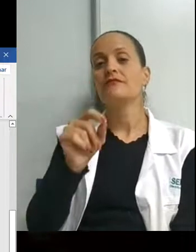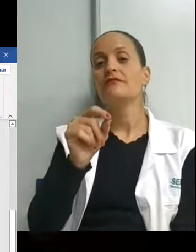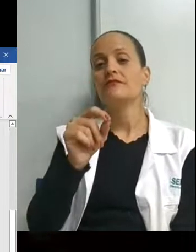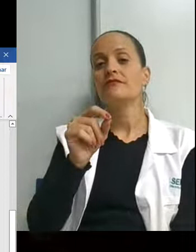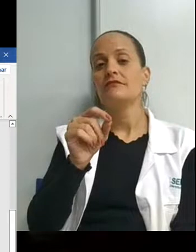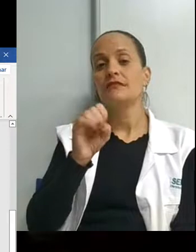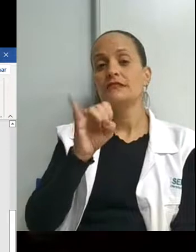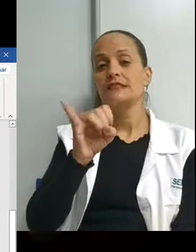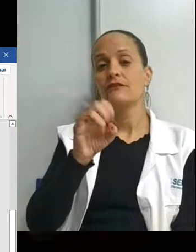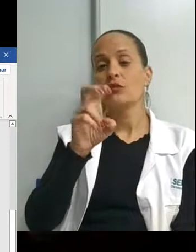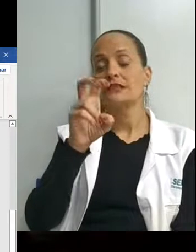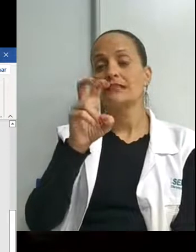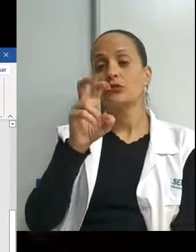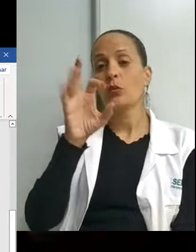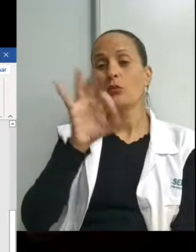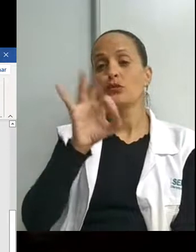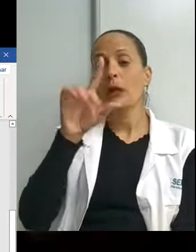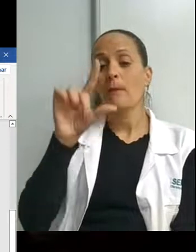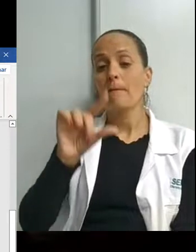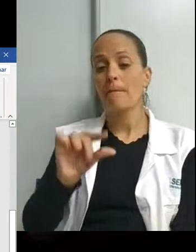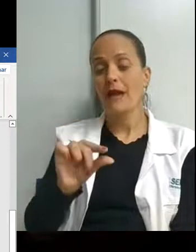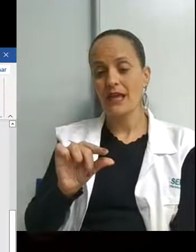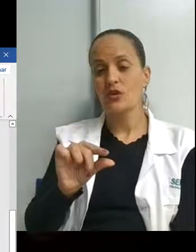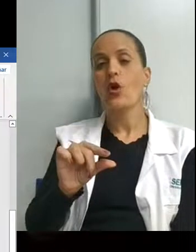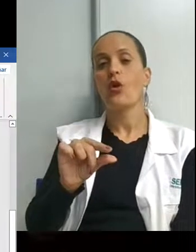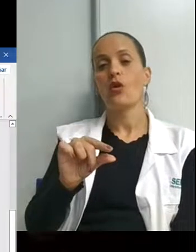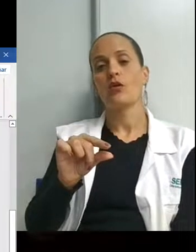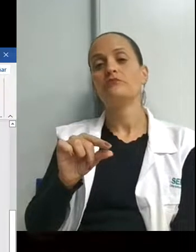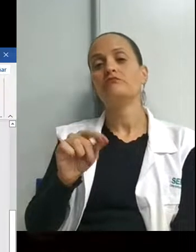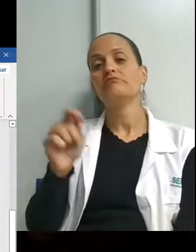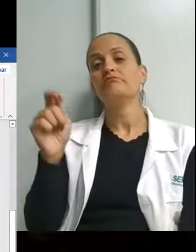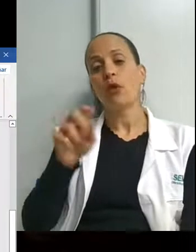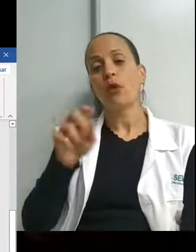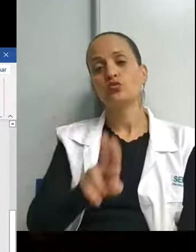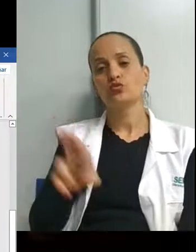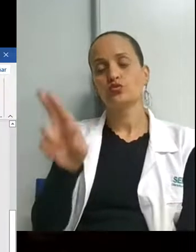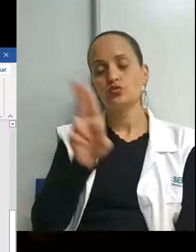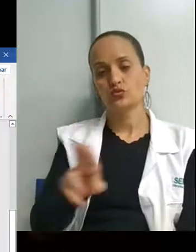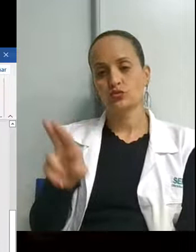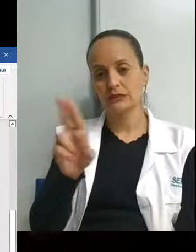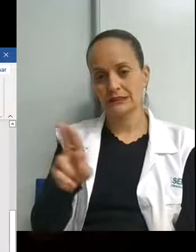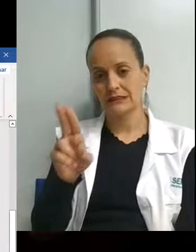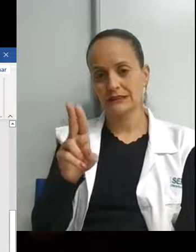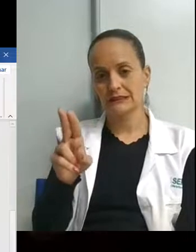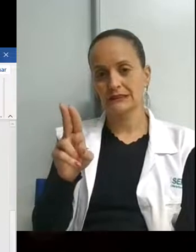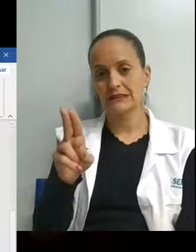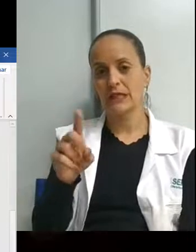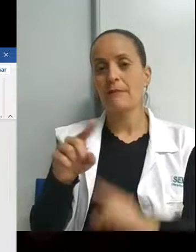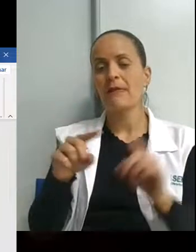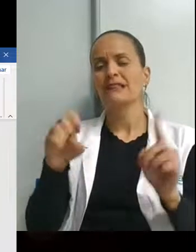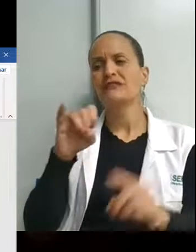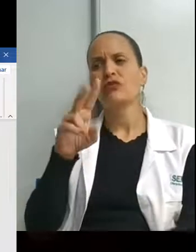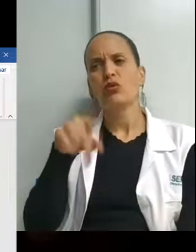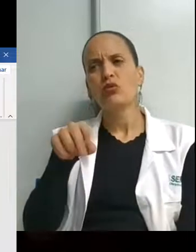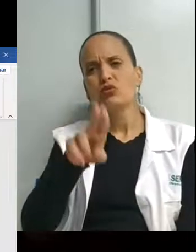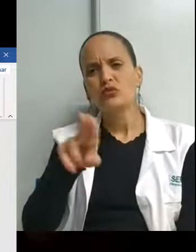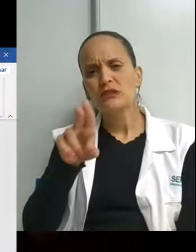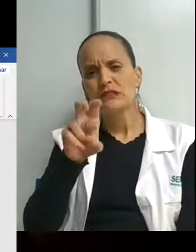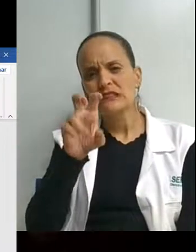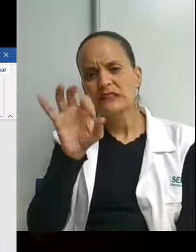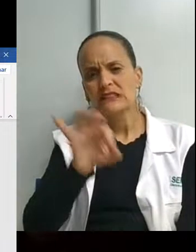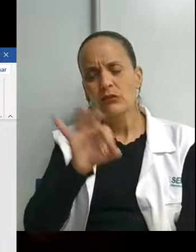do que 5%, essa rede de distribuição pode ser usada. Qual o valor que tem que ser menor do que 5%?